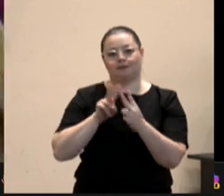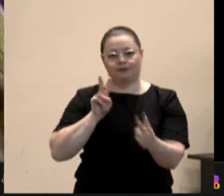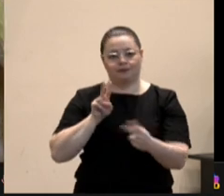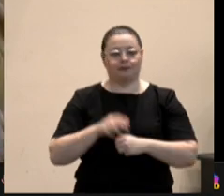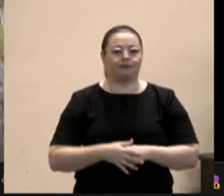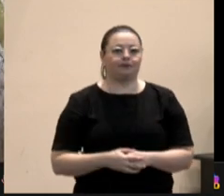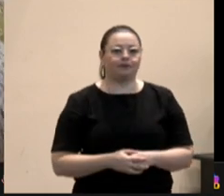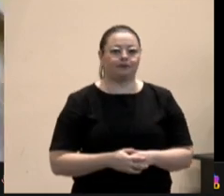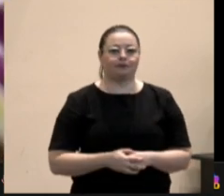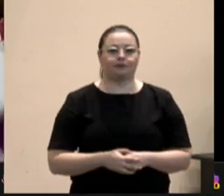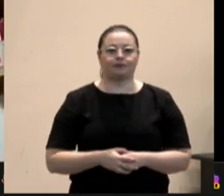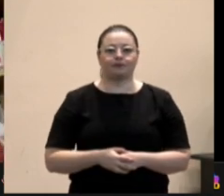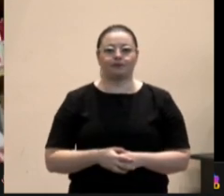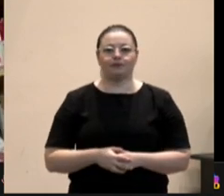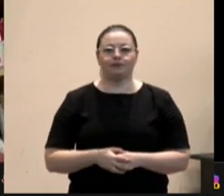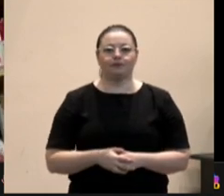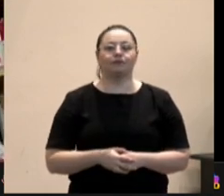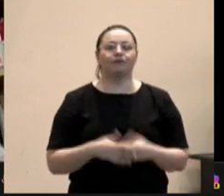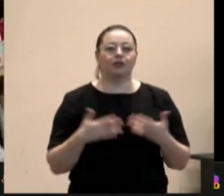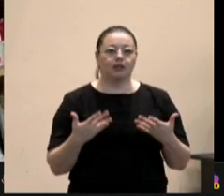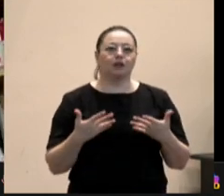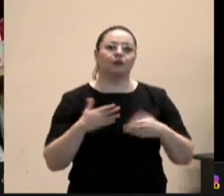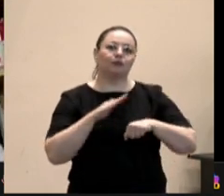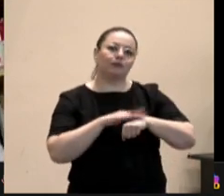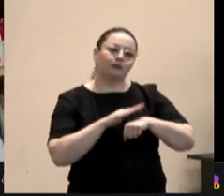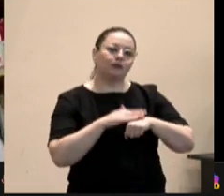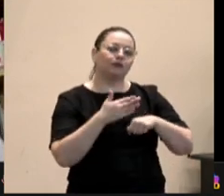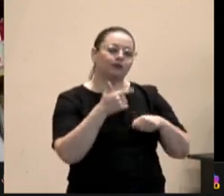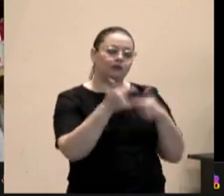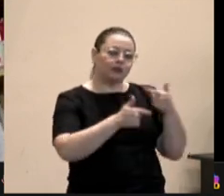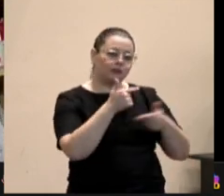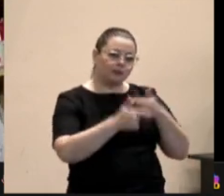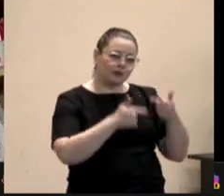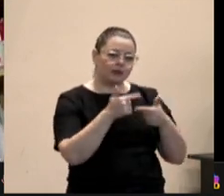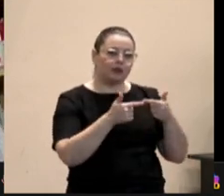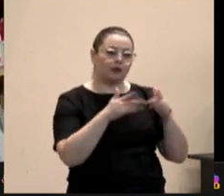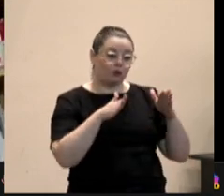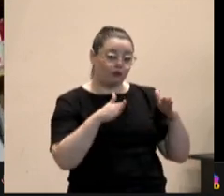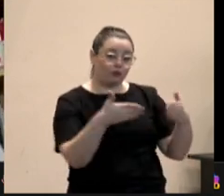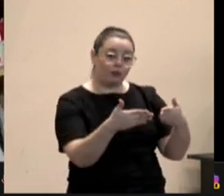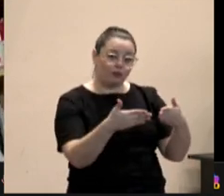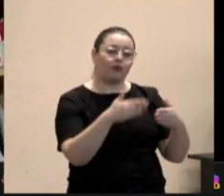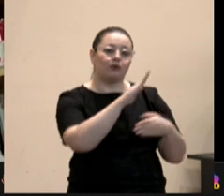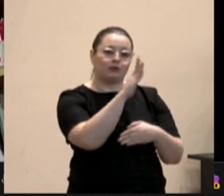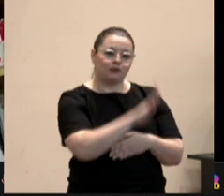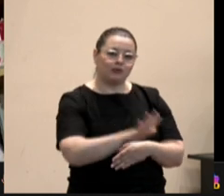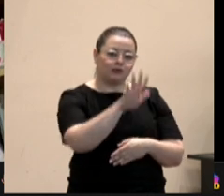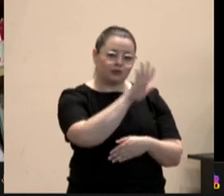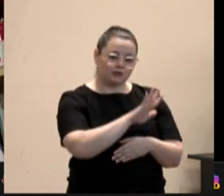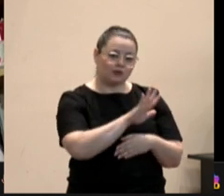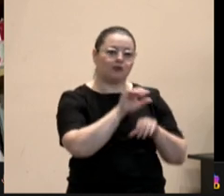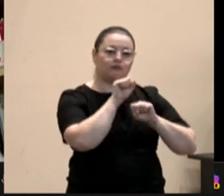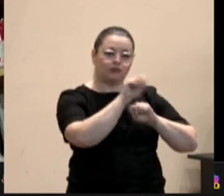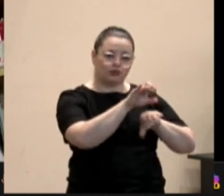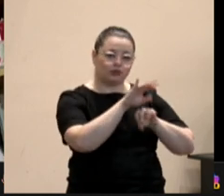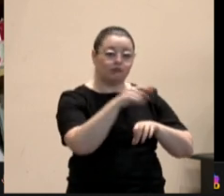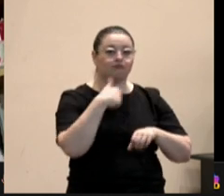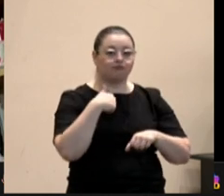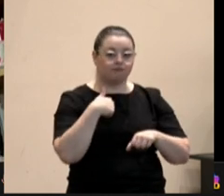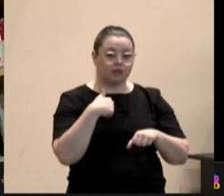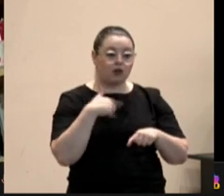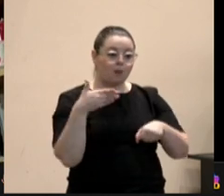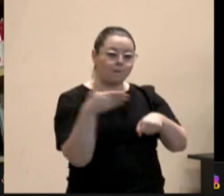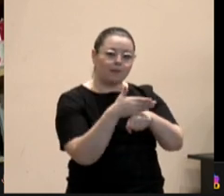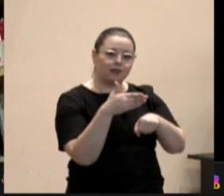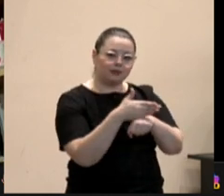Eu, durante o trabalho do Fórum Nacional de Educação, né, eu me integrei à comissão de relatoria